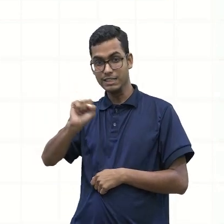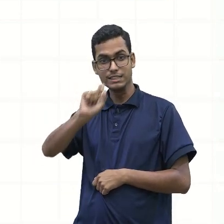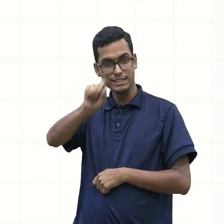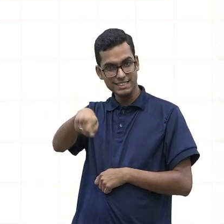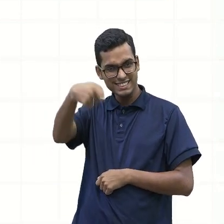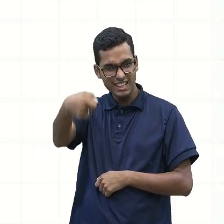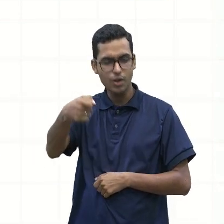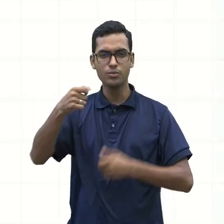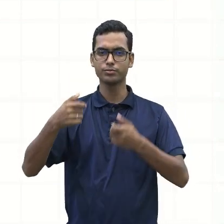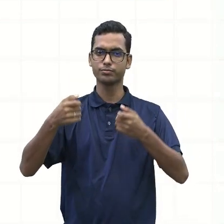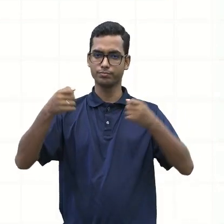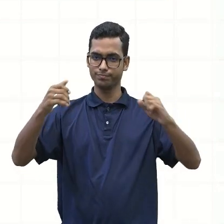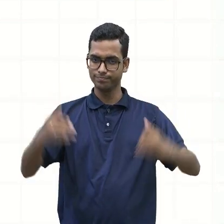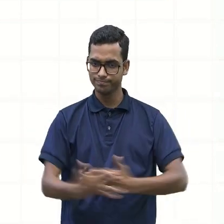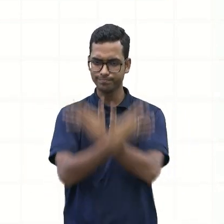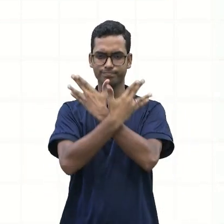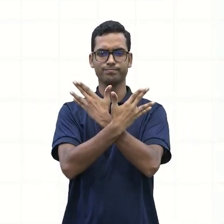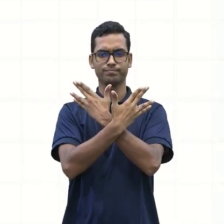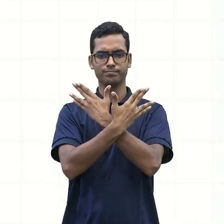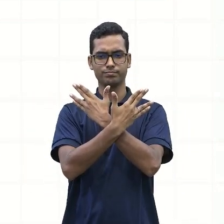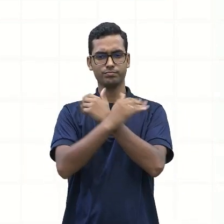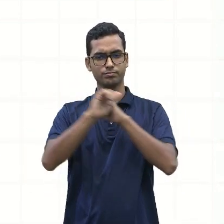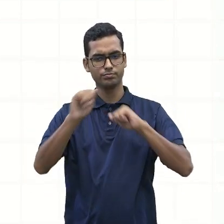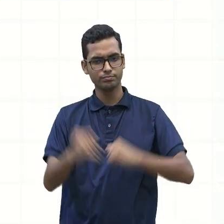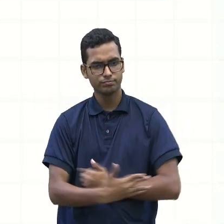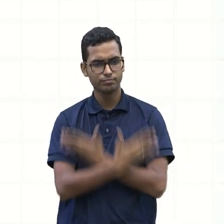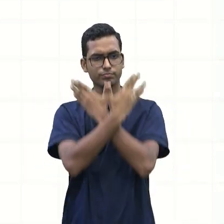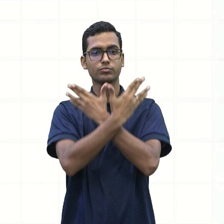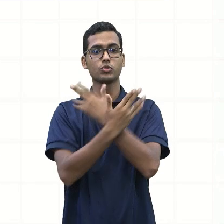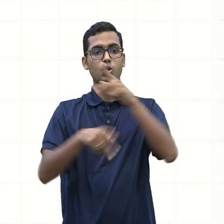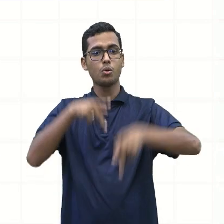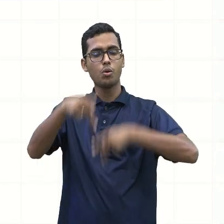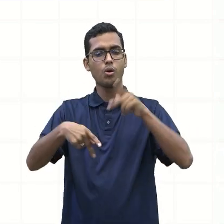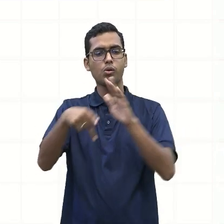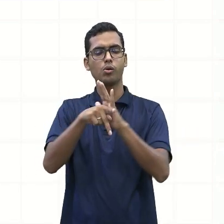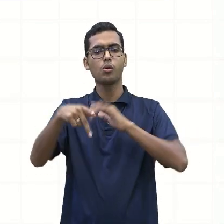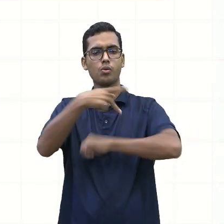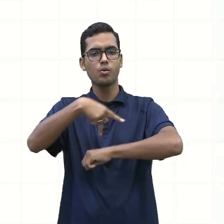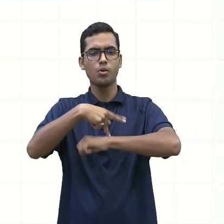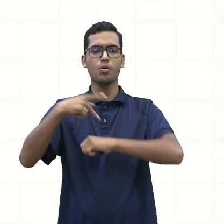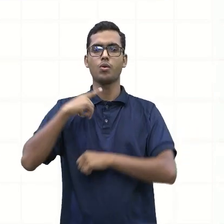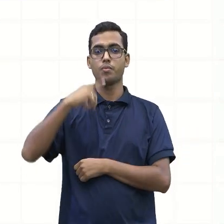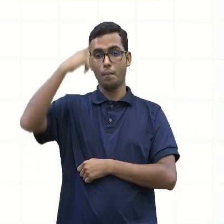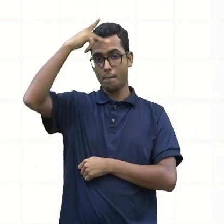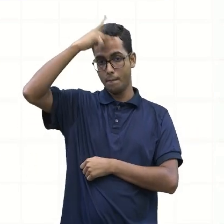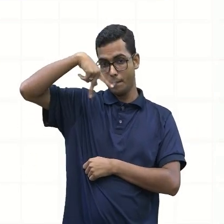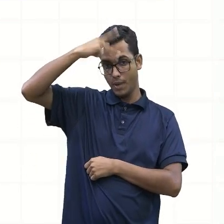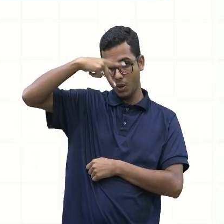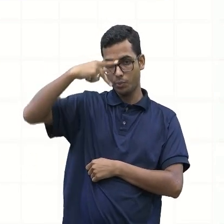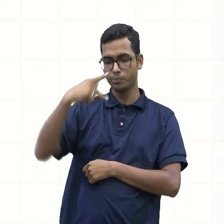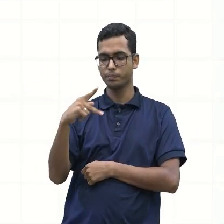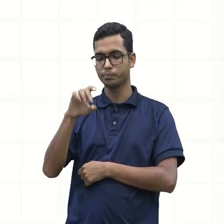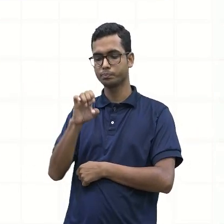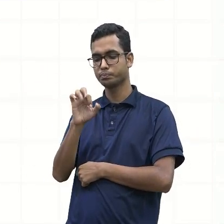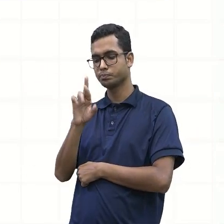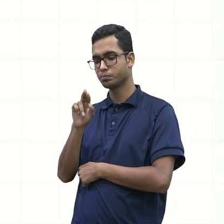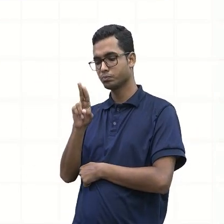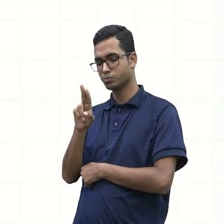A sua vida é baseada em ciclos cósmicos, ou seja, eles observavam, né,